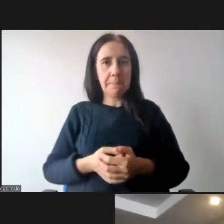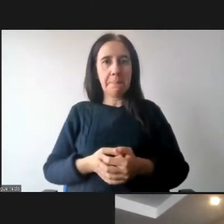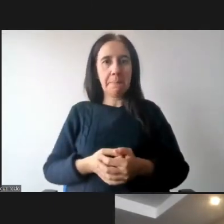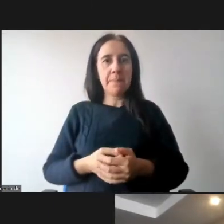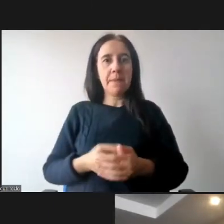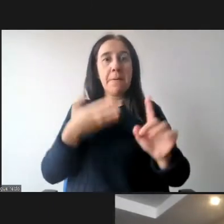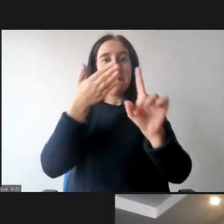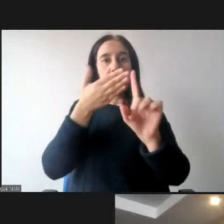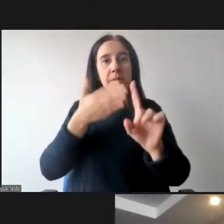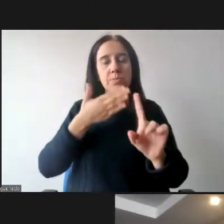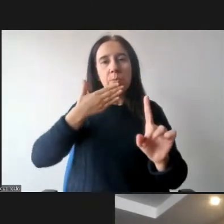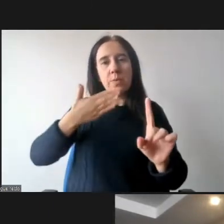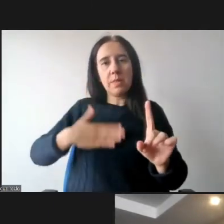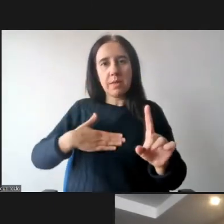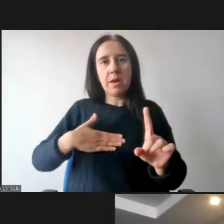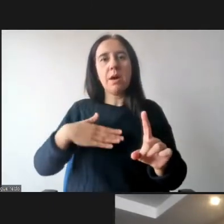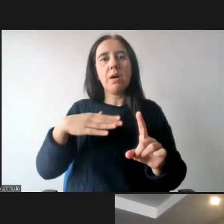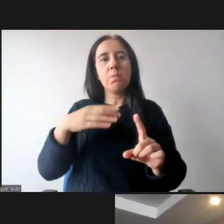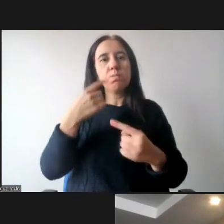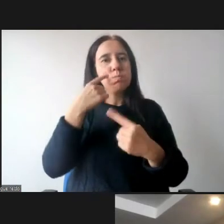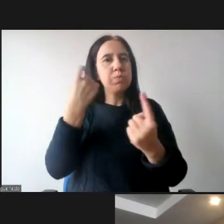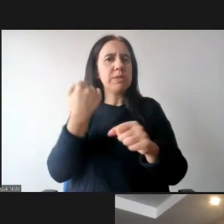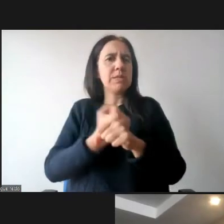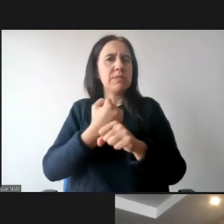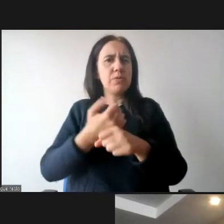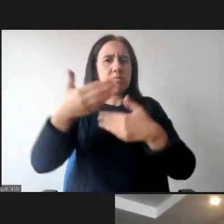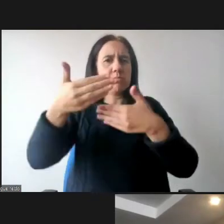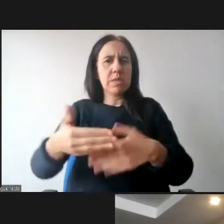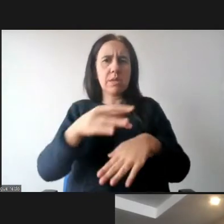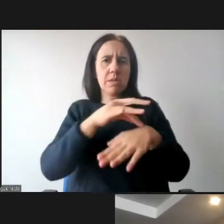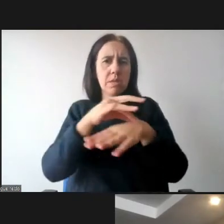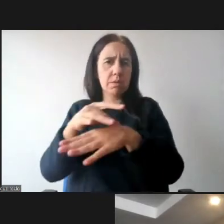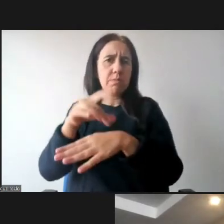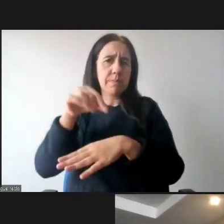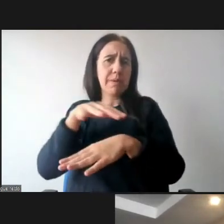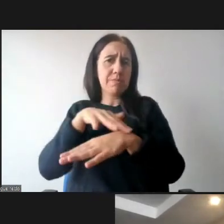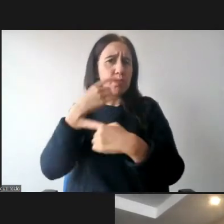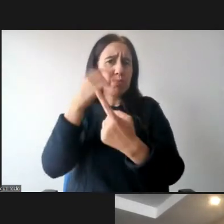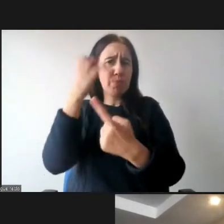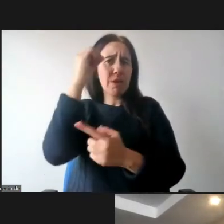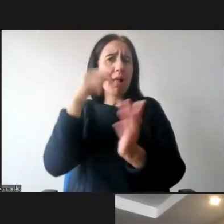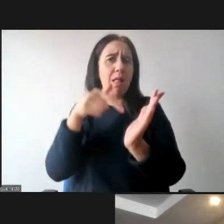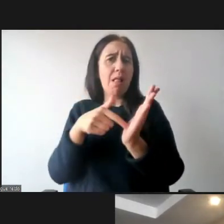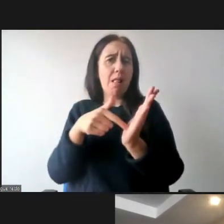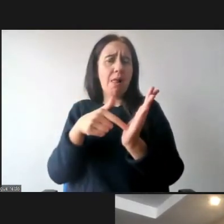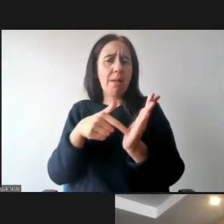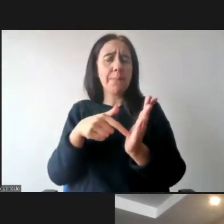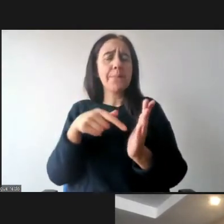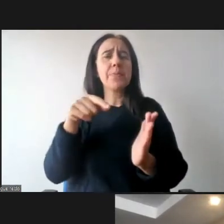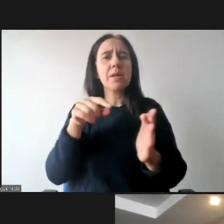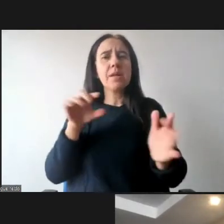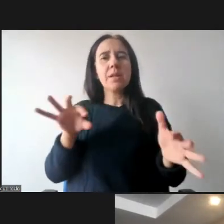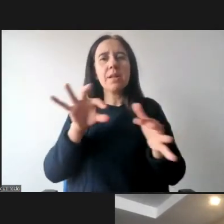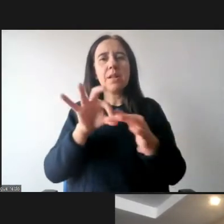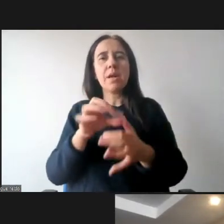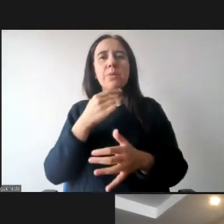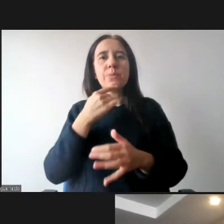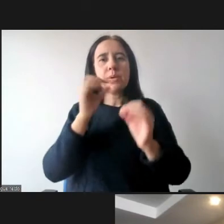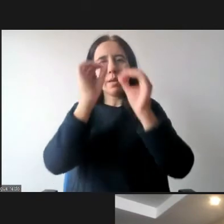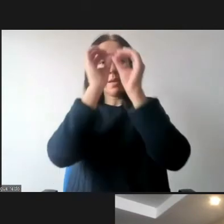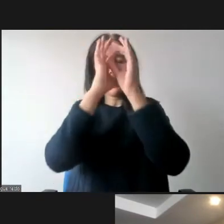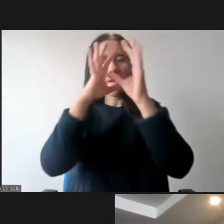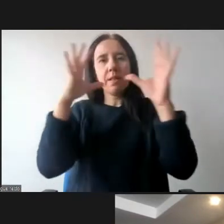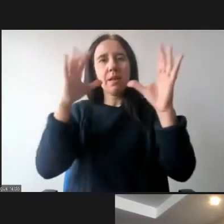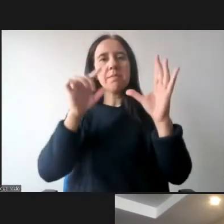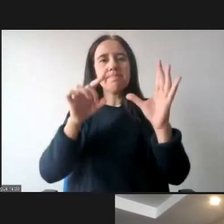e limita a atividade dos poderes públicos, incluída a administração pública, e que está muito ligado a esta ideia de